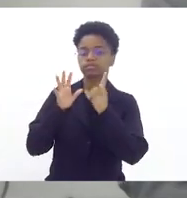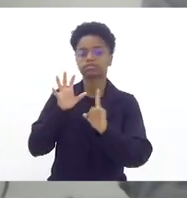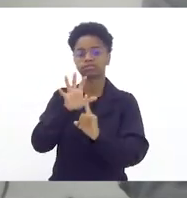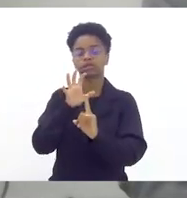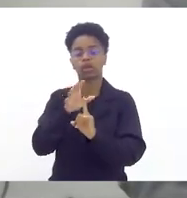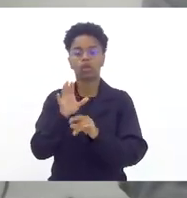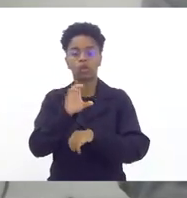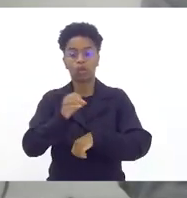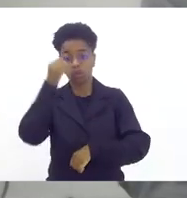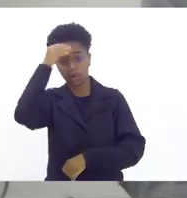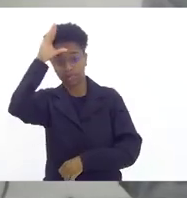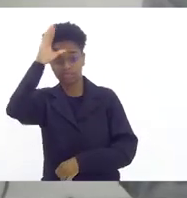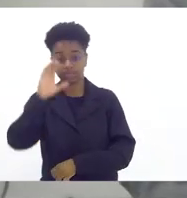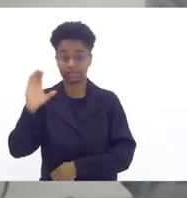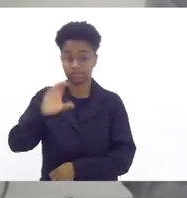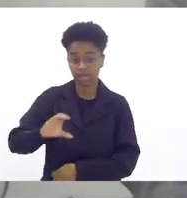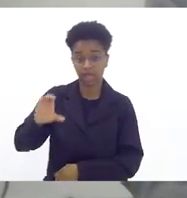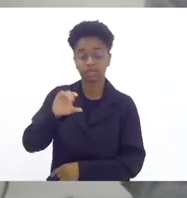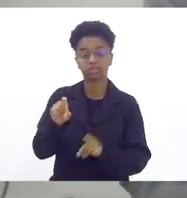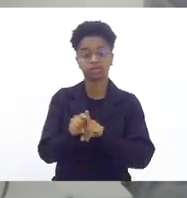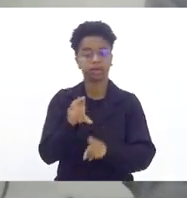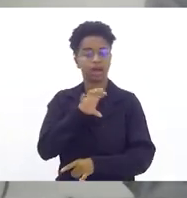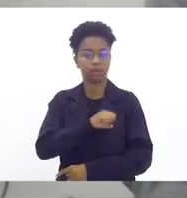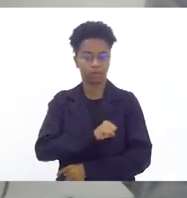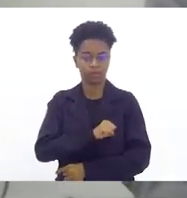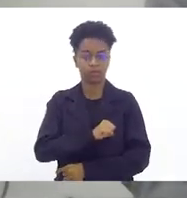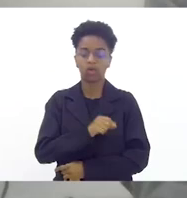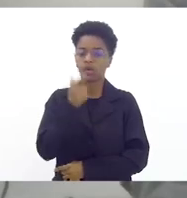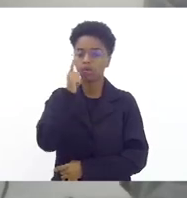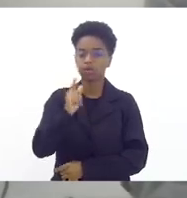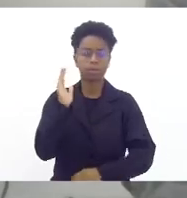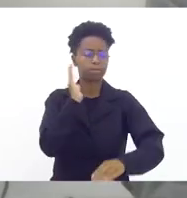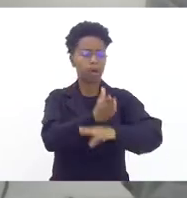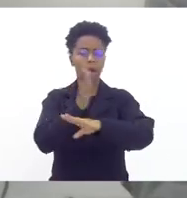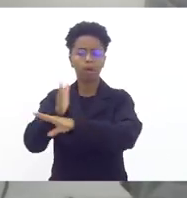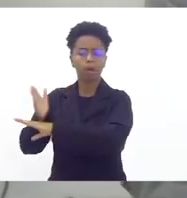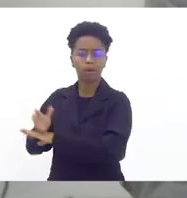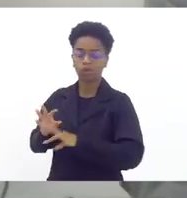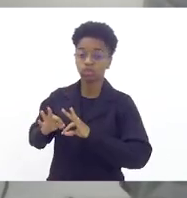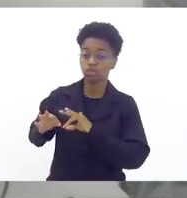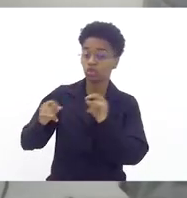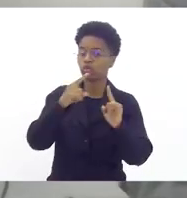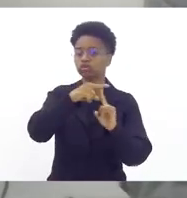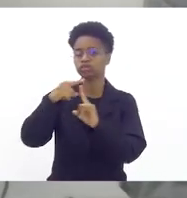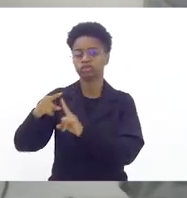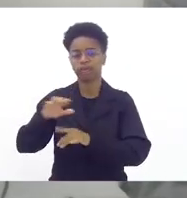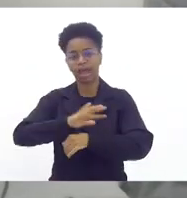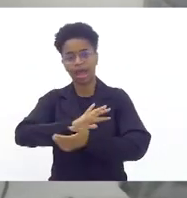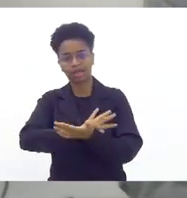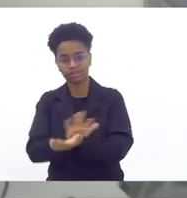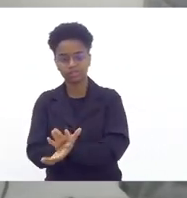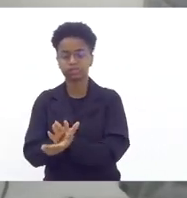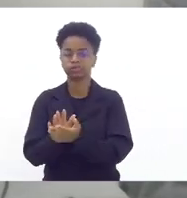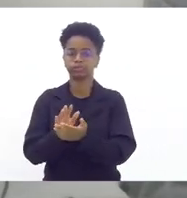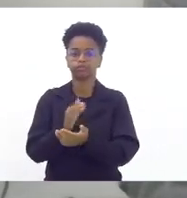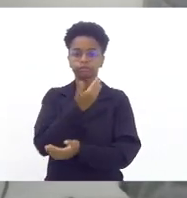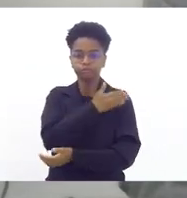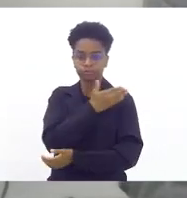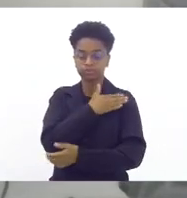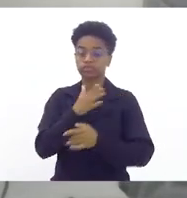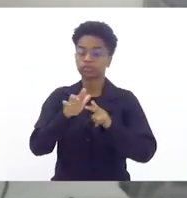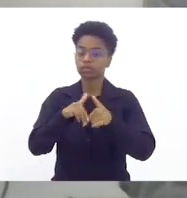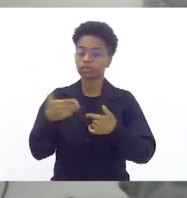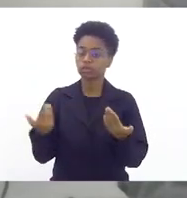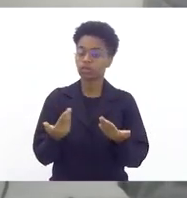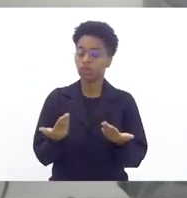conhecimento, a ciência, o amor, e combater todas as formas de racismo e discriminação. Por isso, estamos